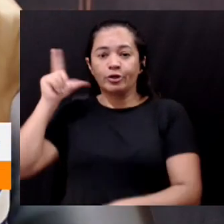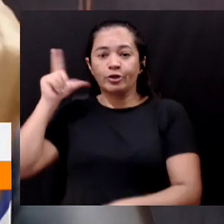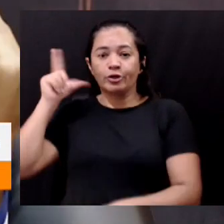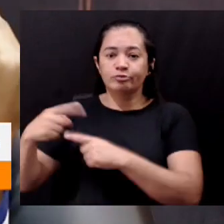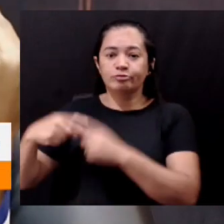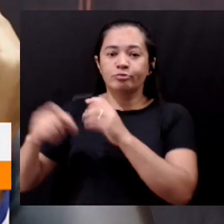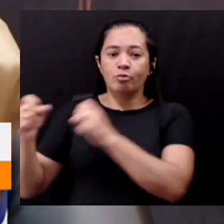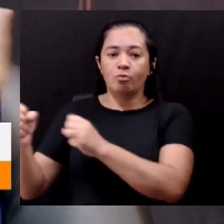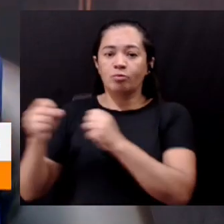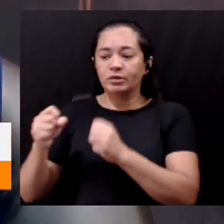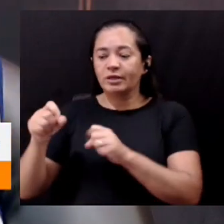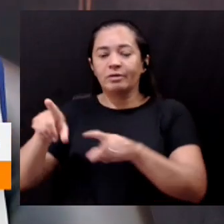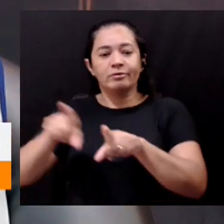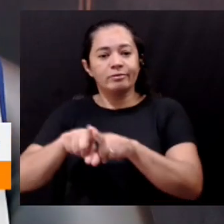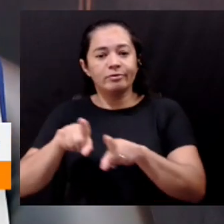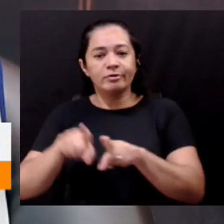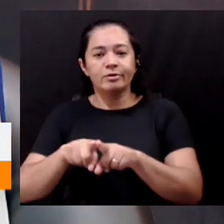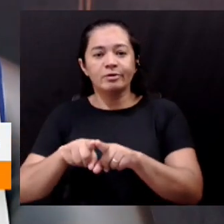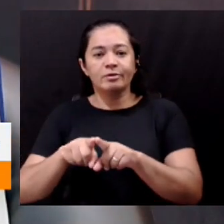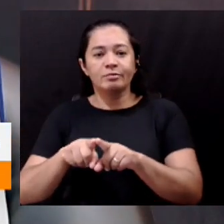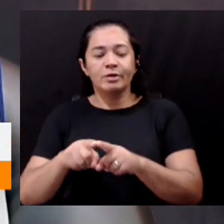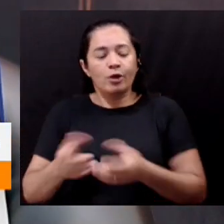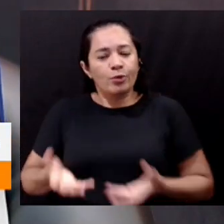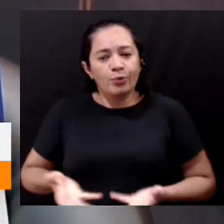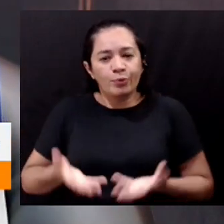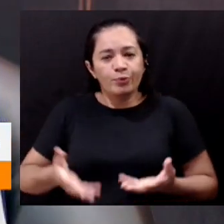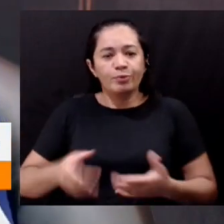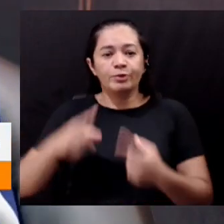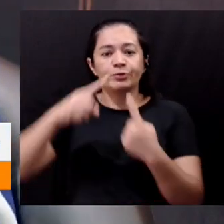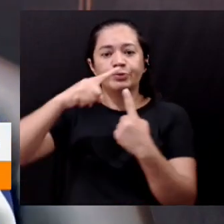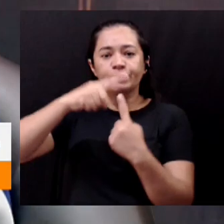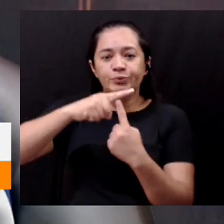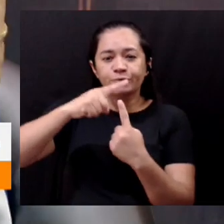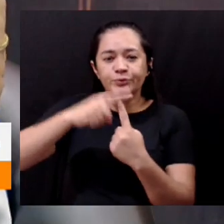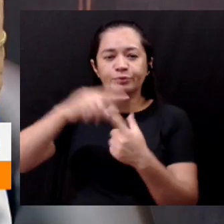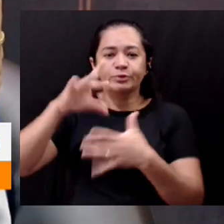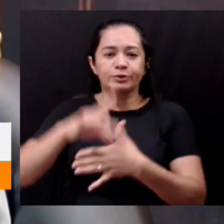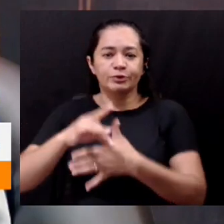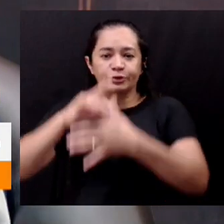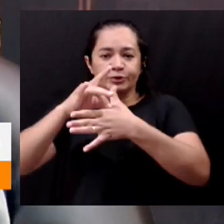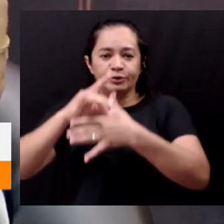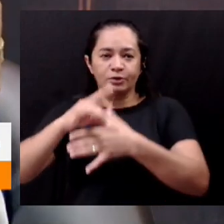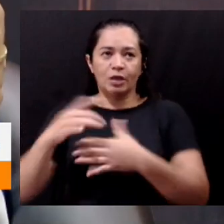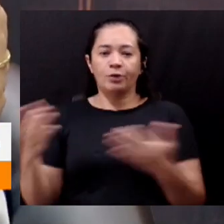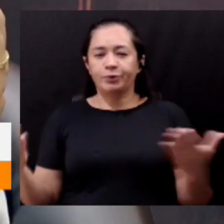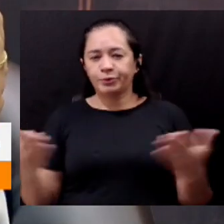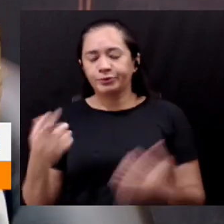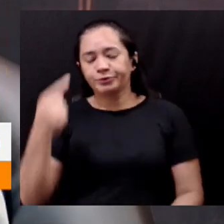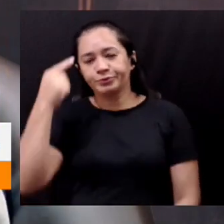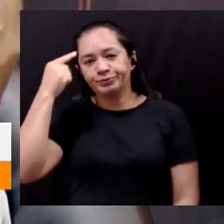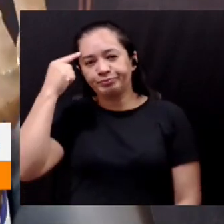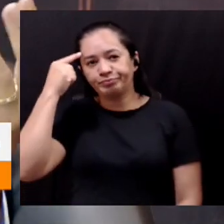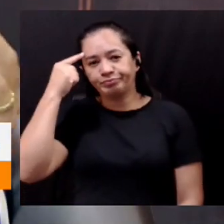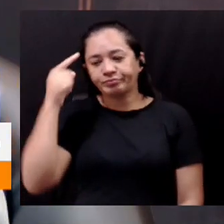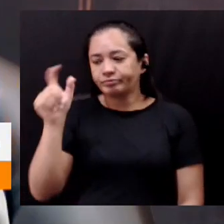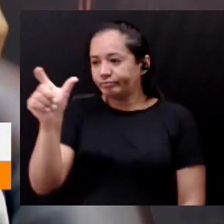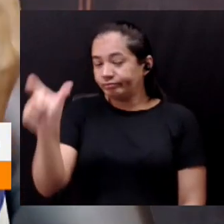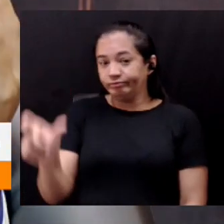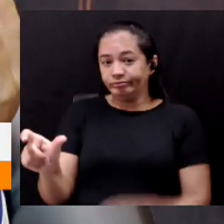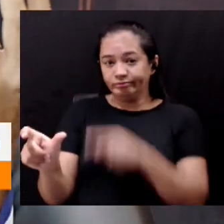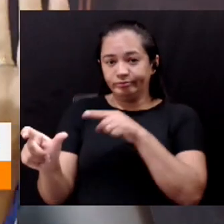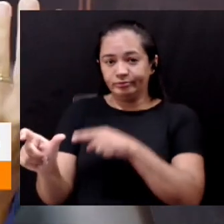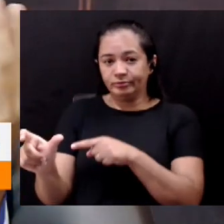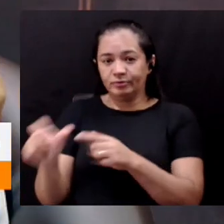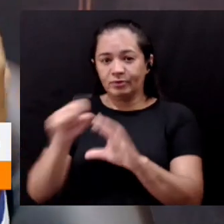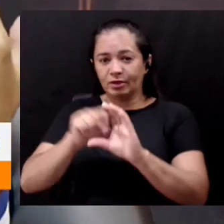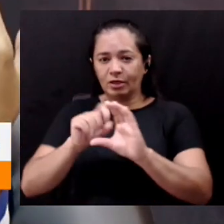tipo de líder. Uhum. Agora, o que faz então vamos dizer, uma pessoa que não tinha, né, características, não tinha